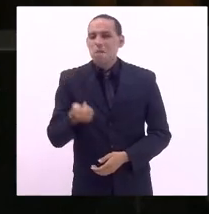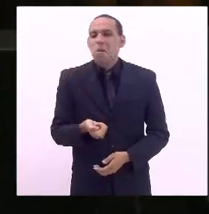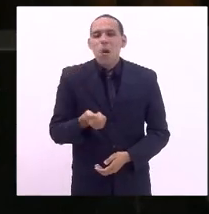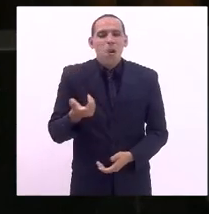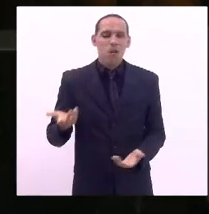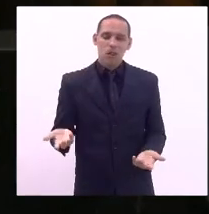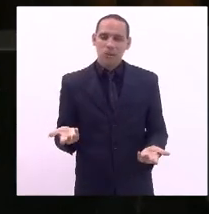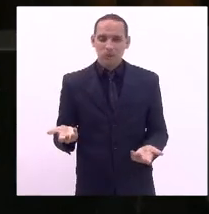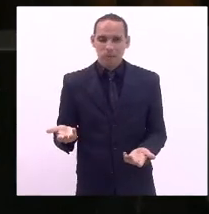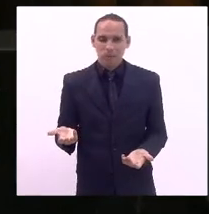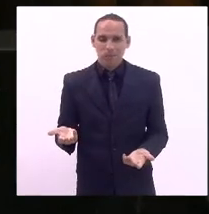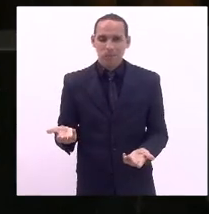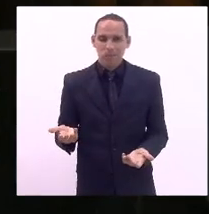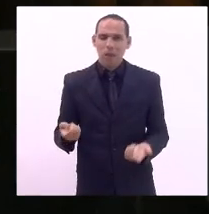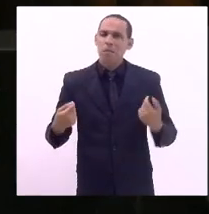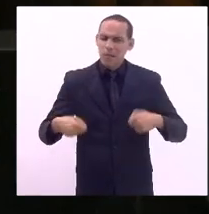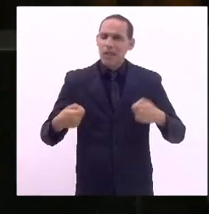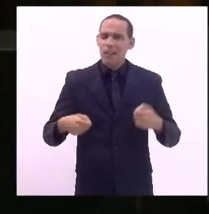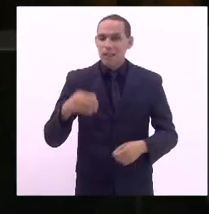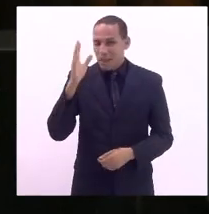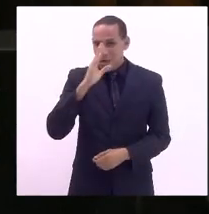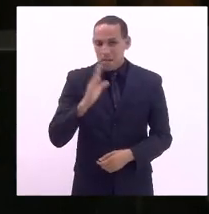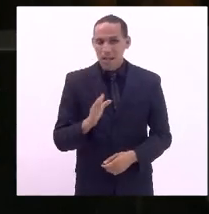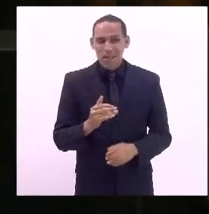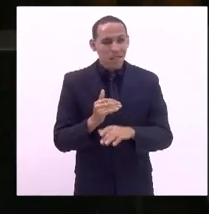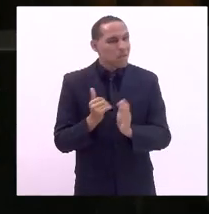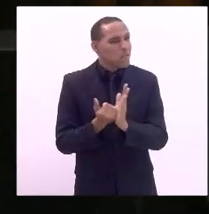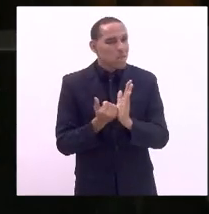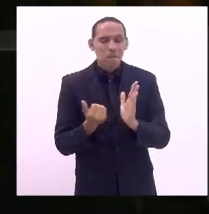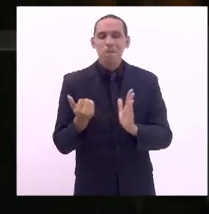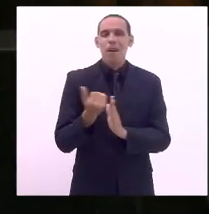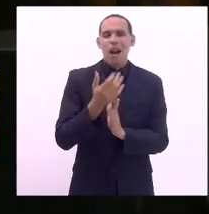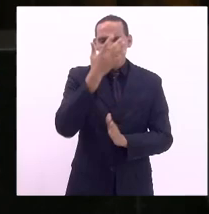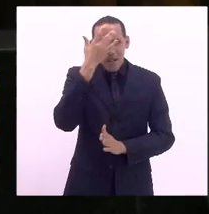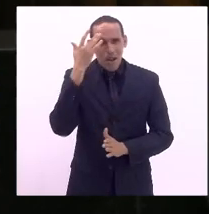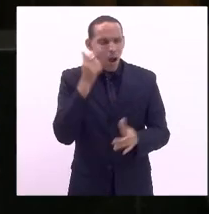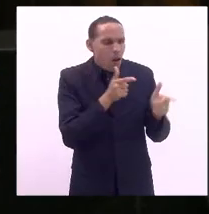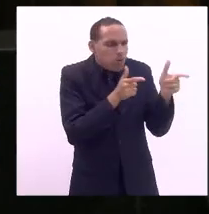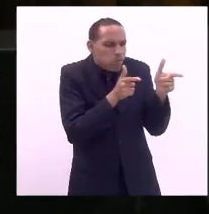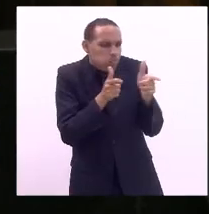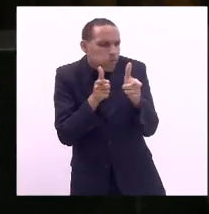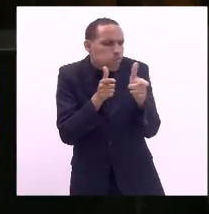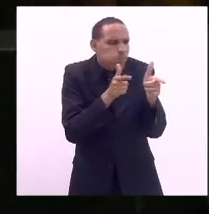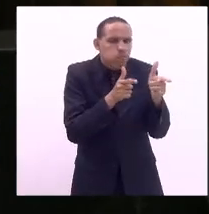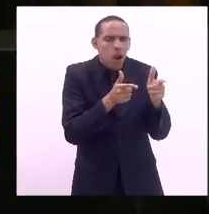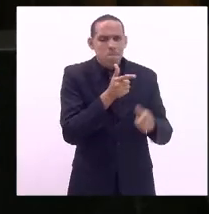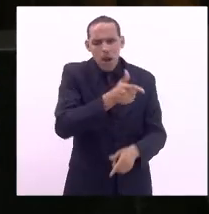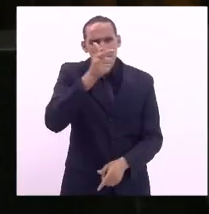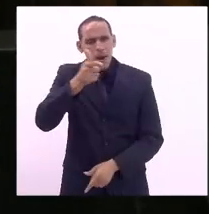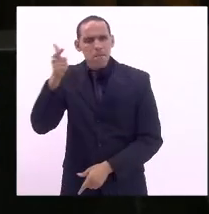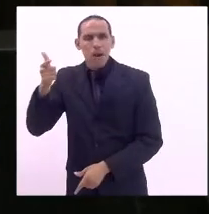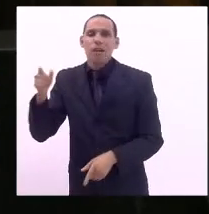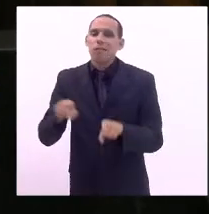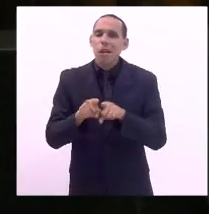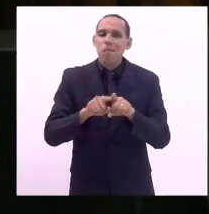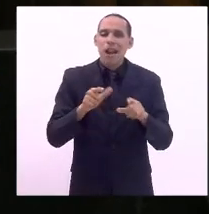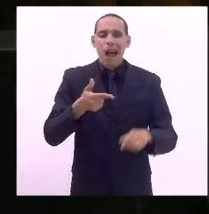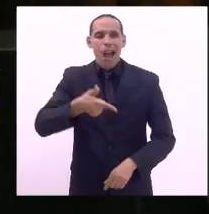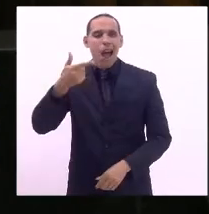pouco. Deveríamos ter mais brasileiros, caçadores, atiradores e